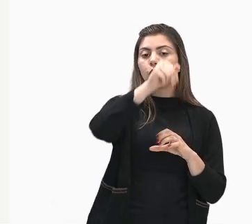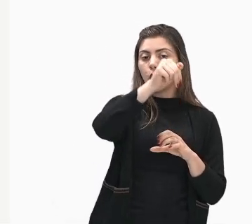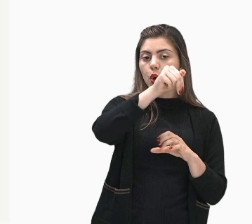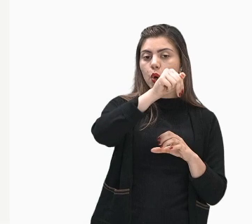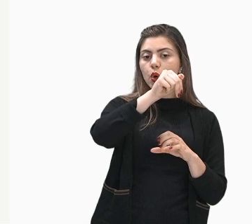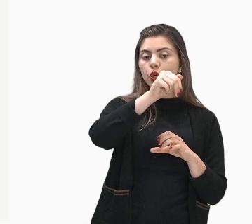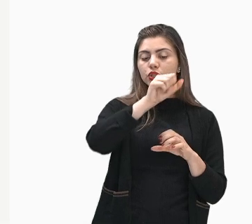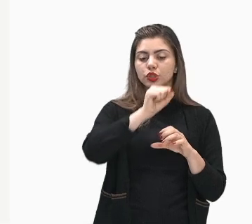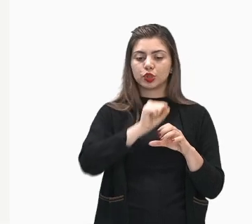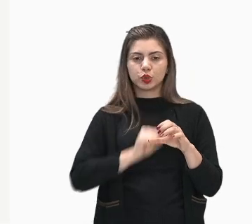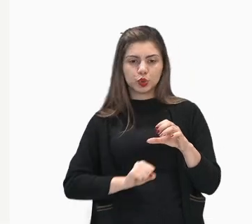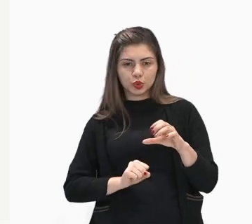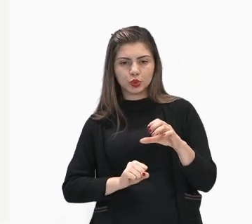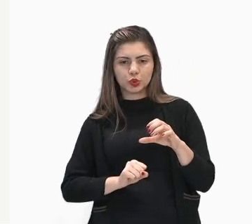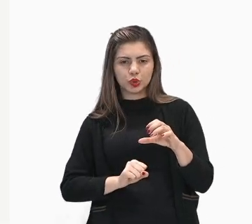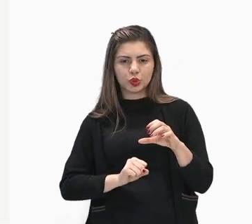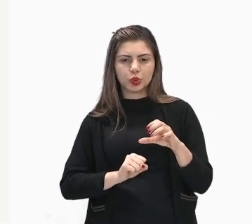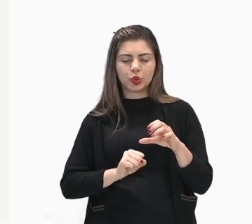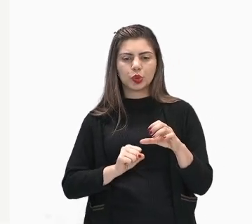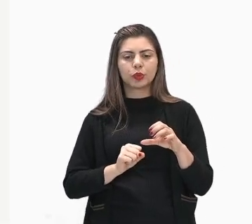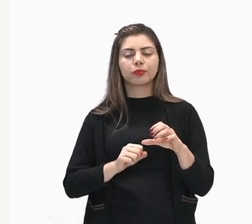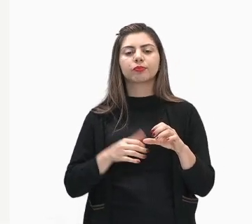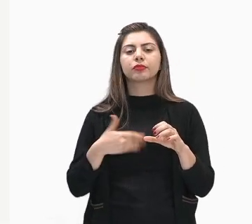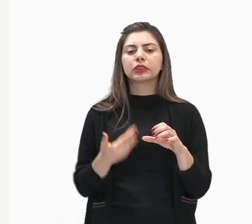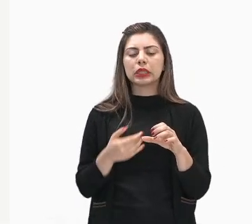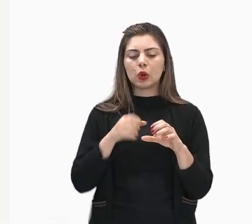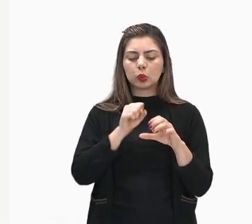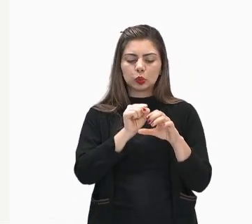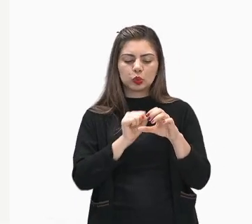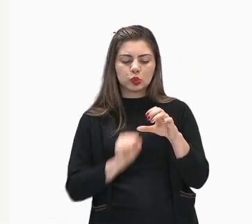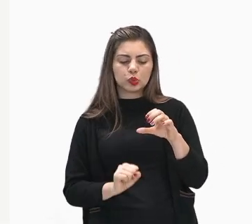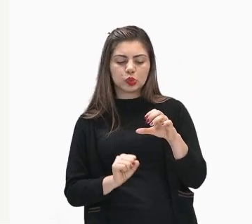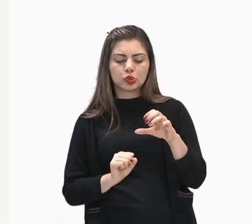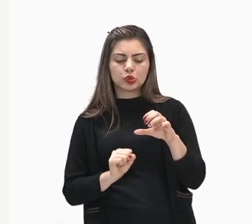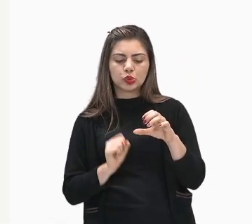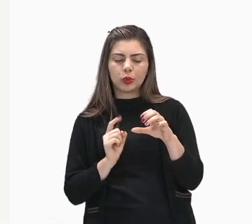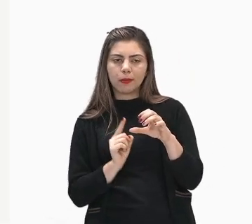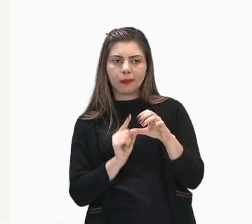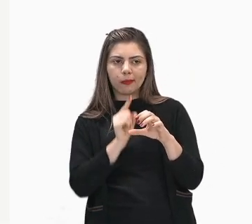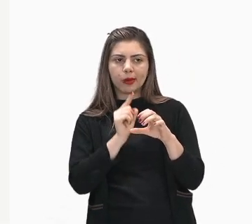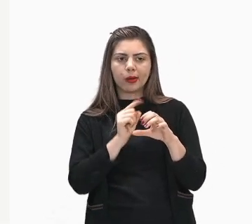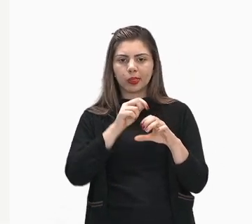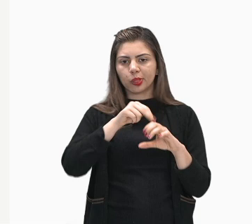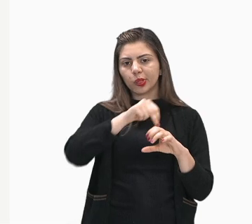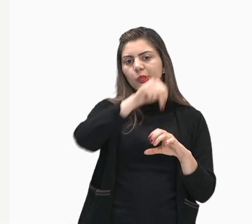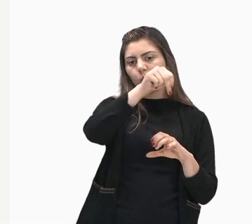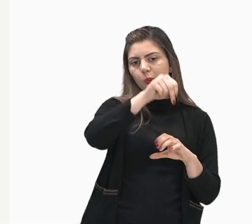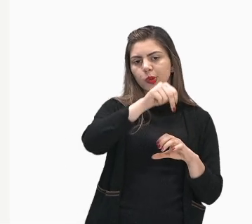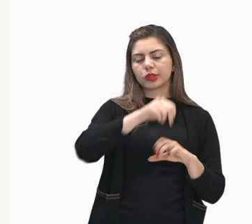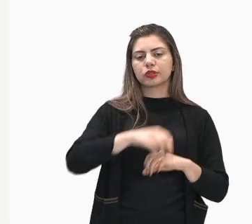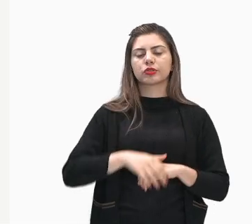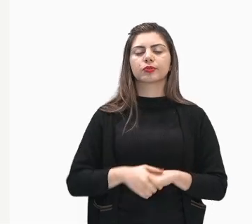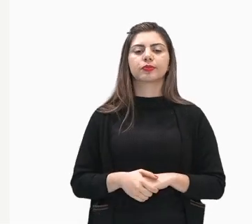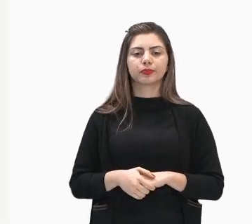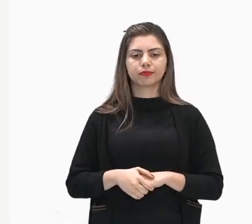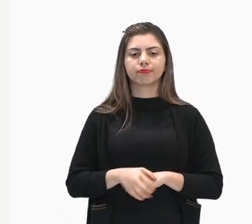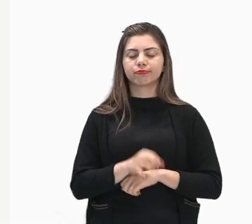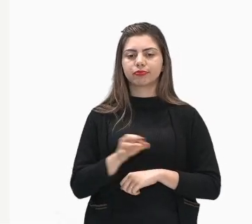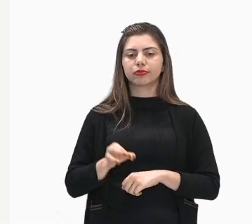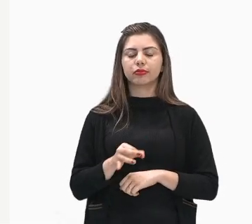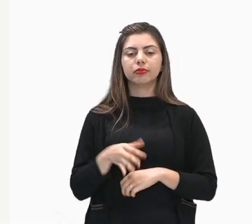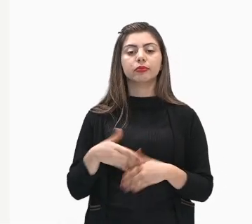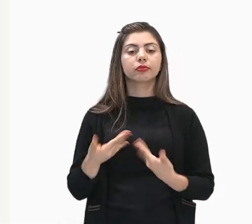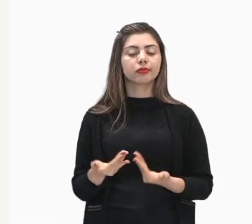para o polo sul da Terra. E o polo sul da bússola aponta para o polo norte da Terra. Tá certo?